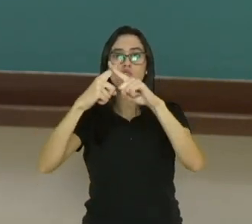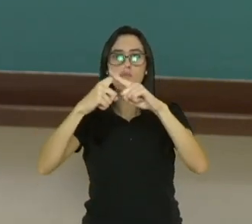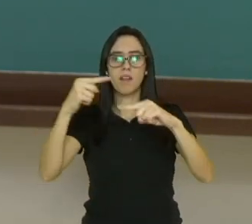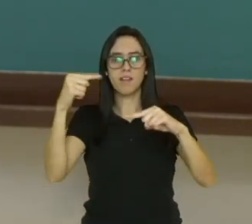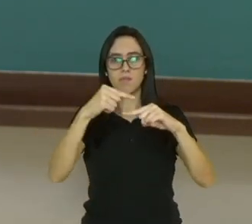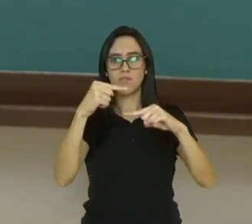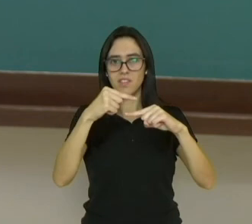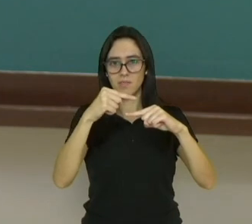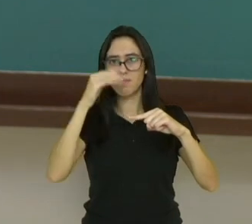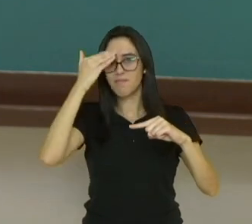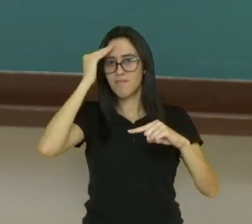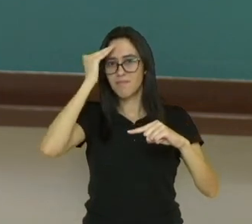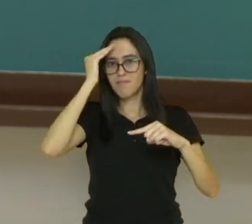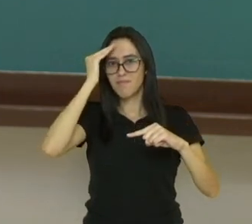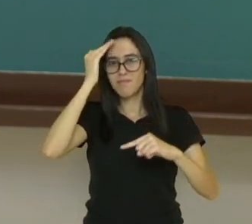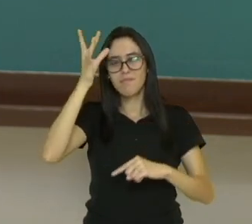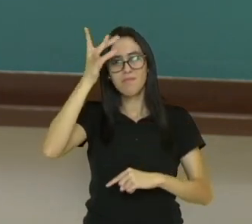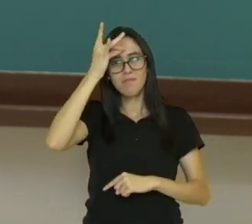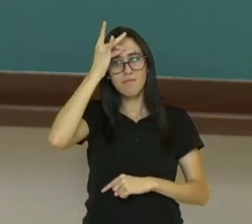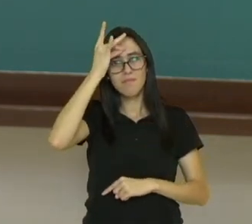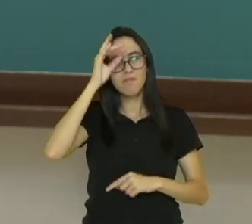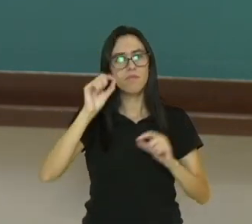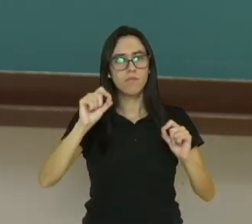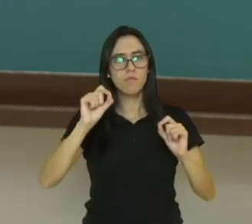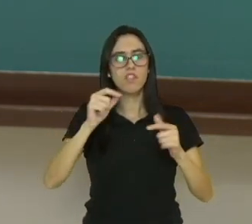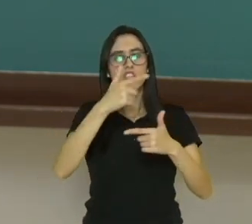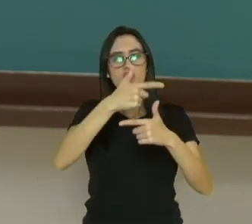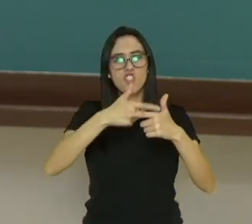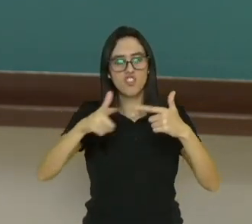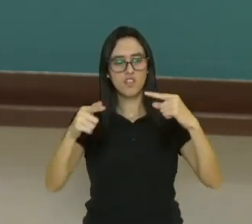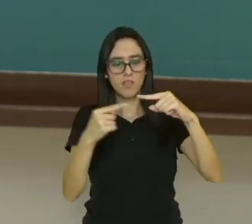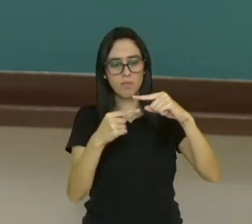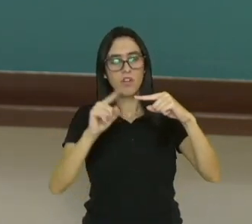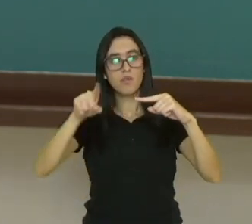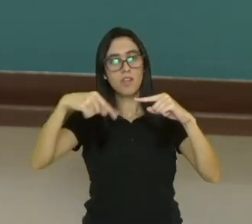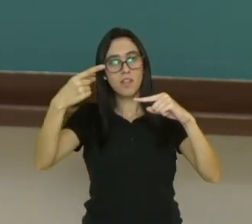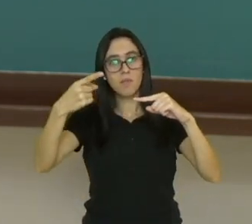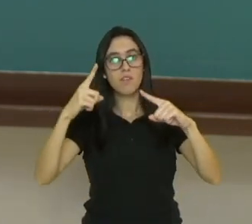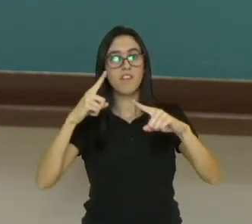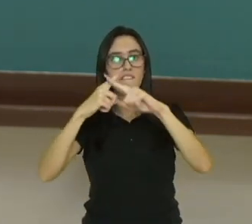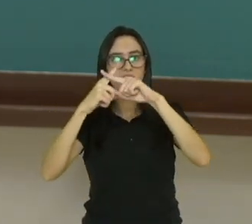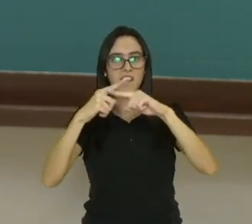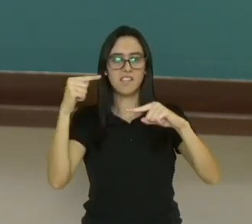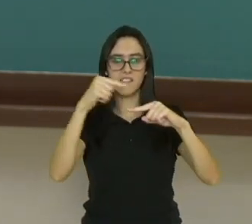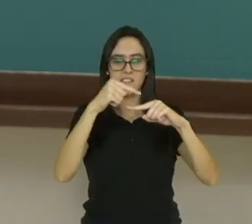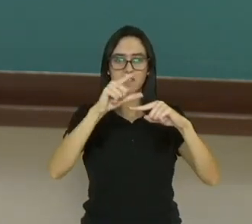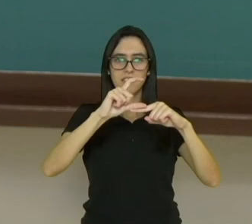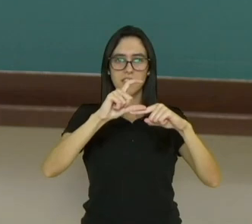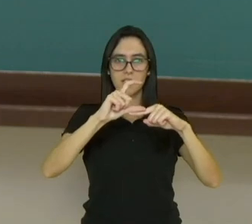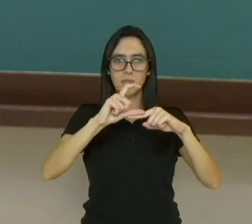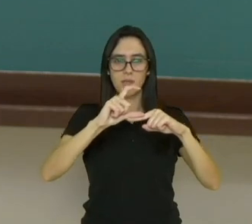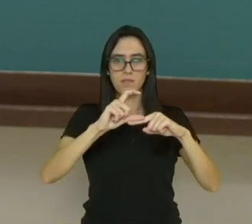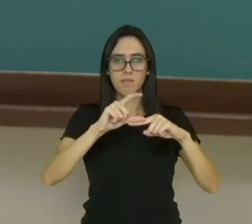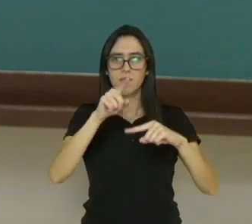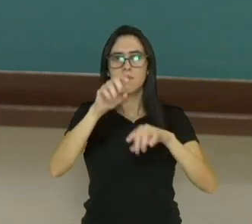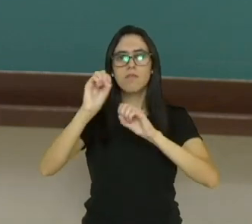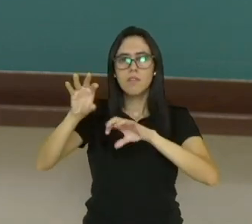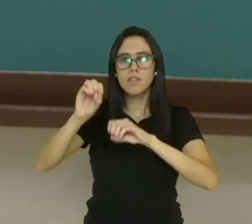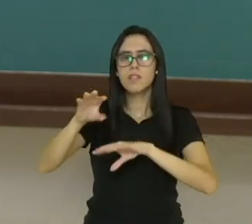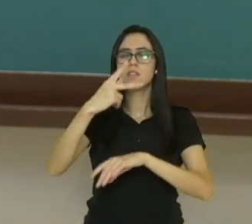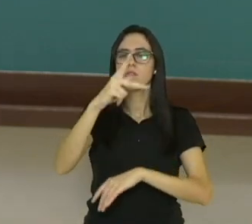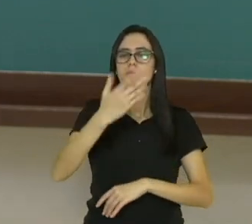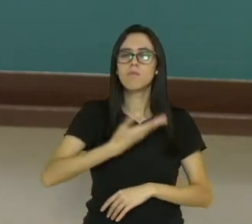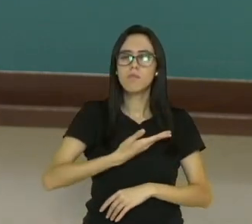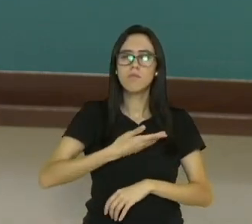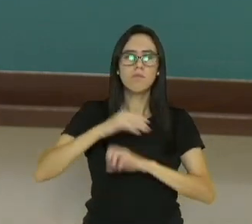múltiplo comum, decora. O que eu faço? Divido pelo de baixo, multiplica pelo de cima. Ensina a tua prima. Divide pelo de baixo, multiplica